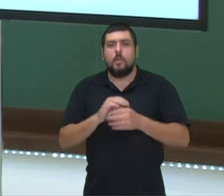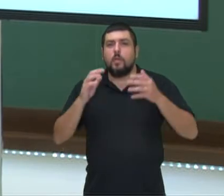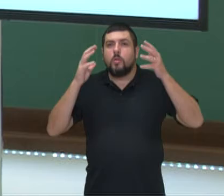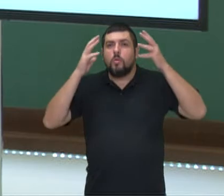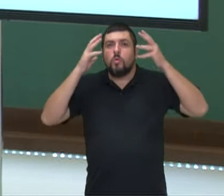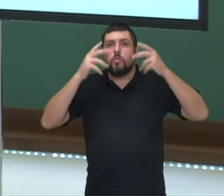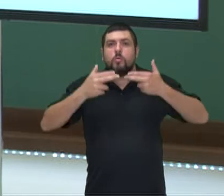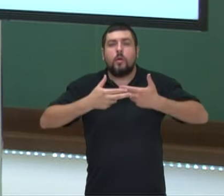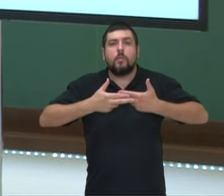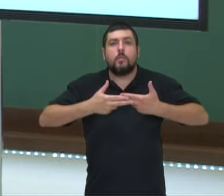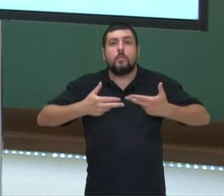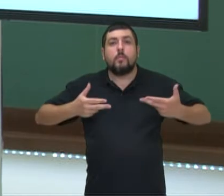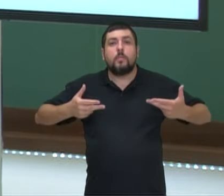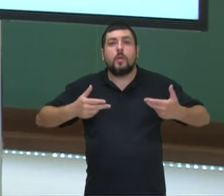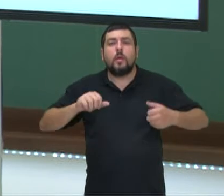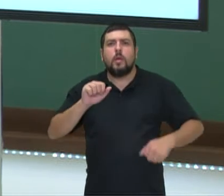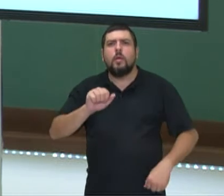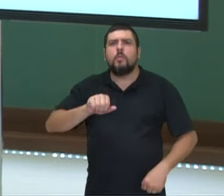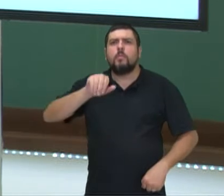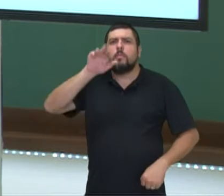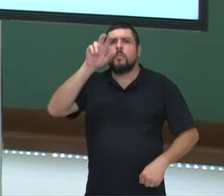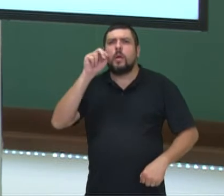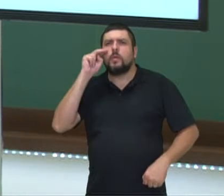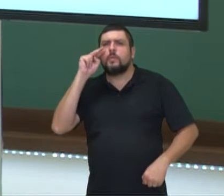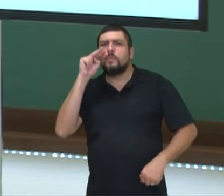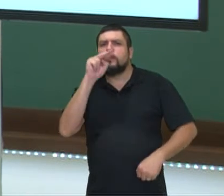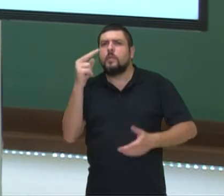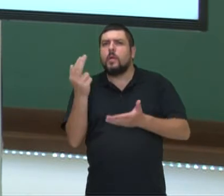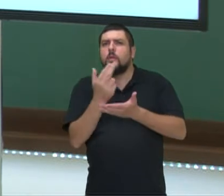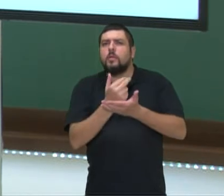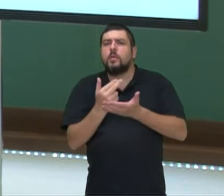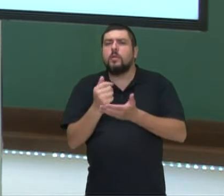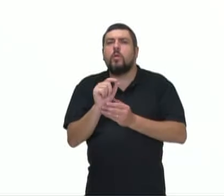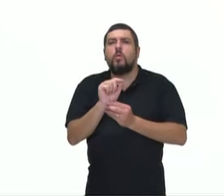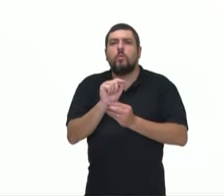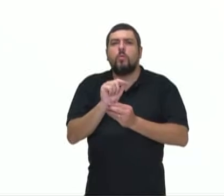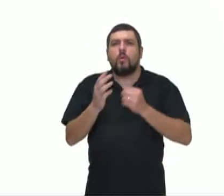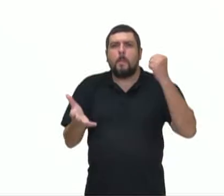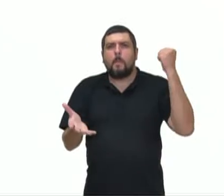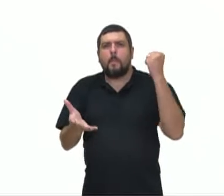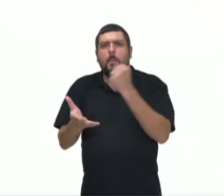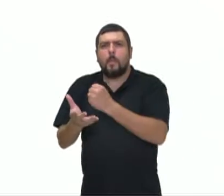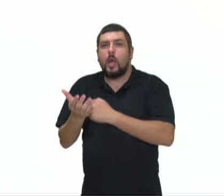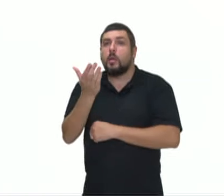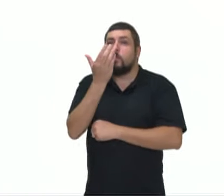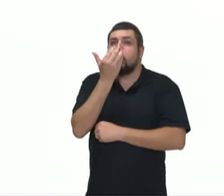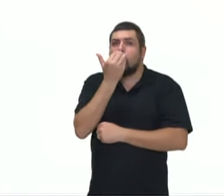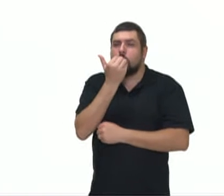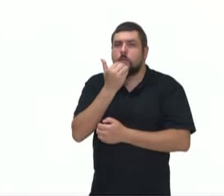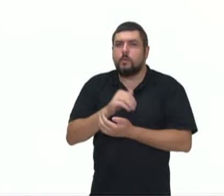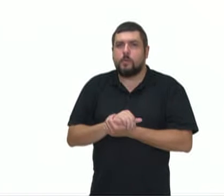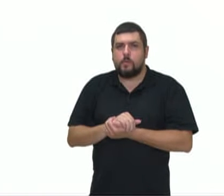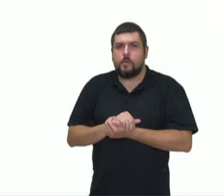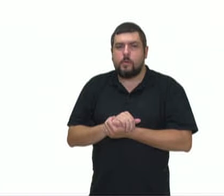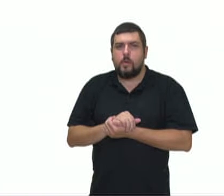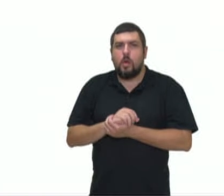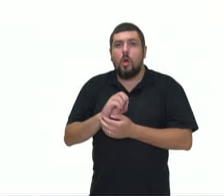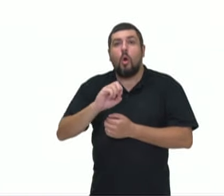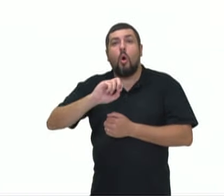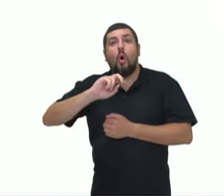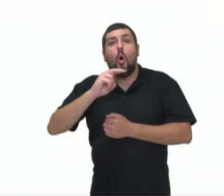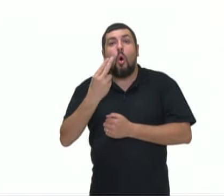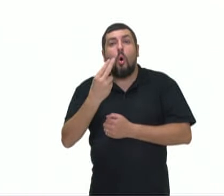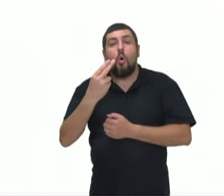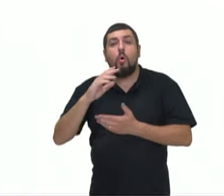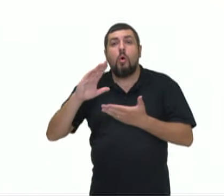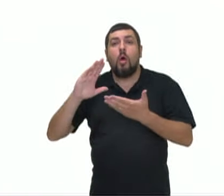que serviam como alimento. Então eles retratavam esses animais que serviam como alimentos ou até mesmo esses animais que atacavam